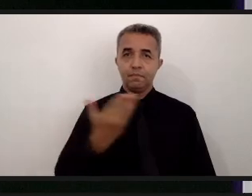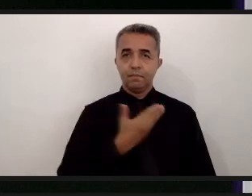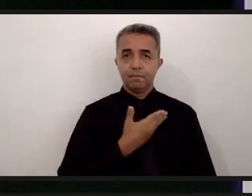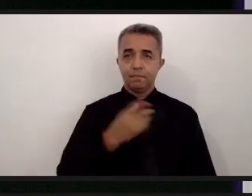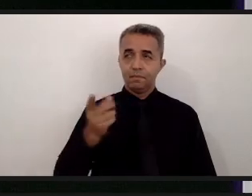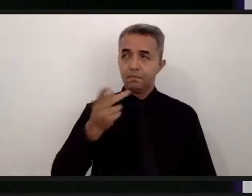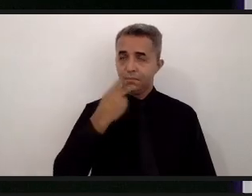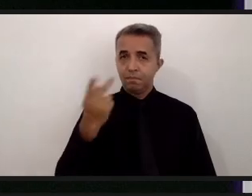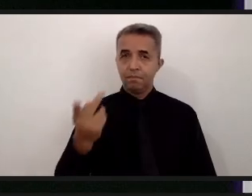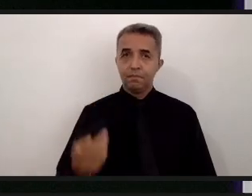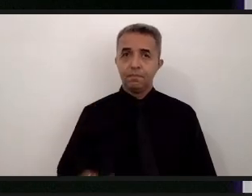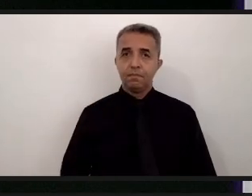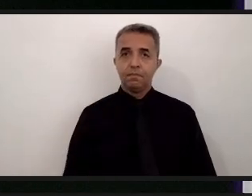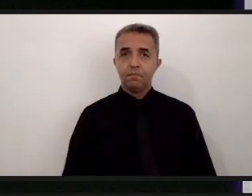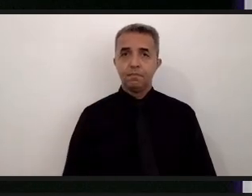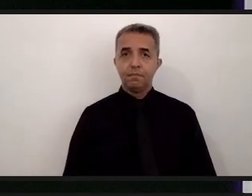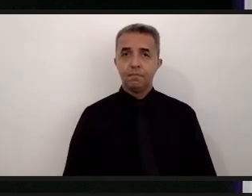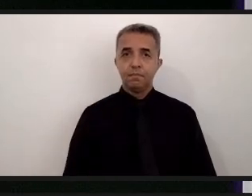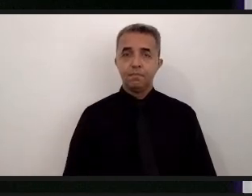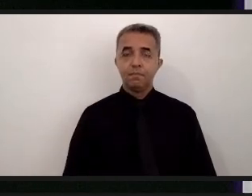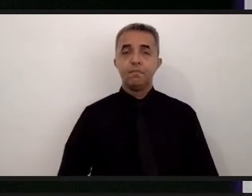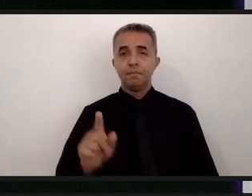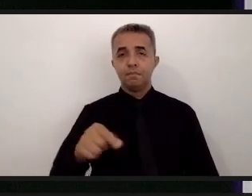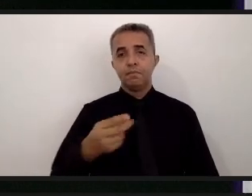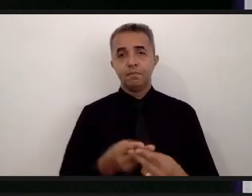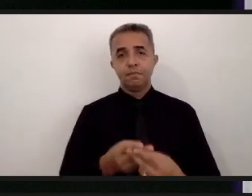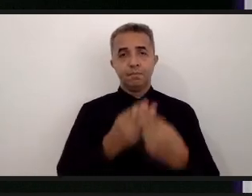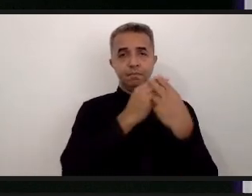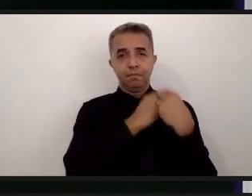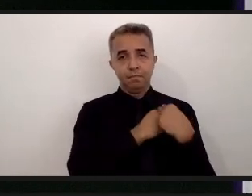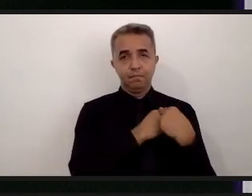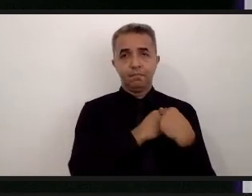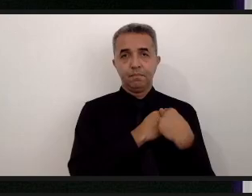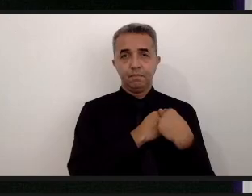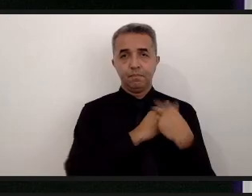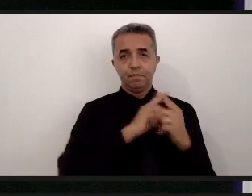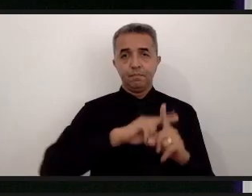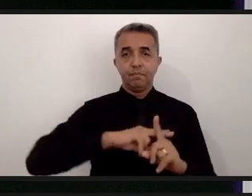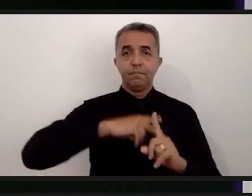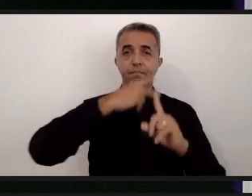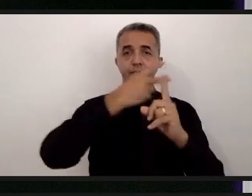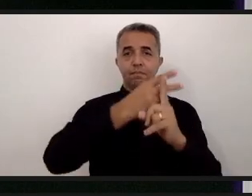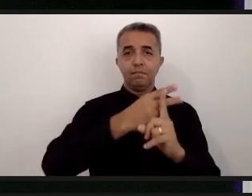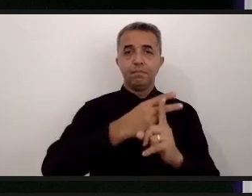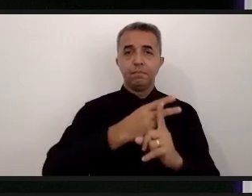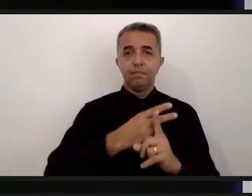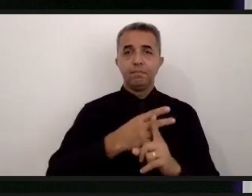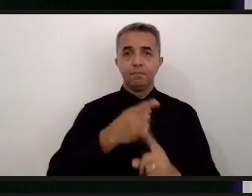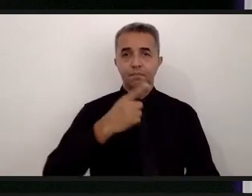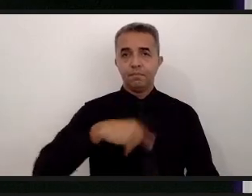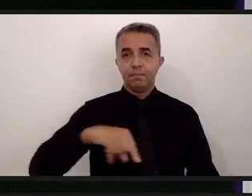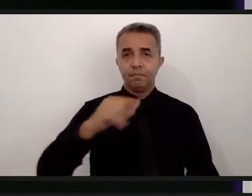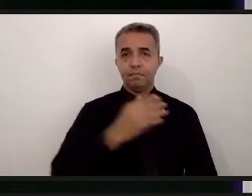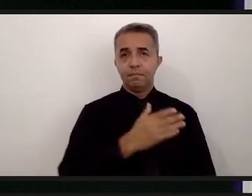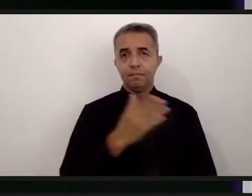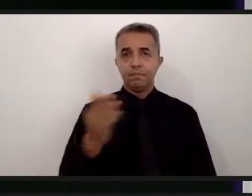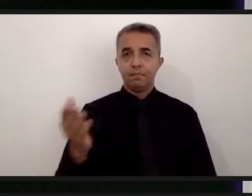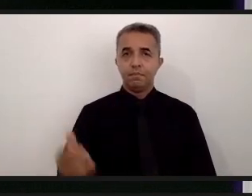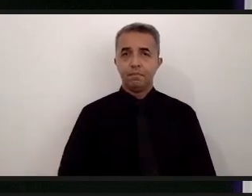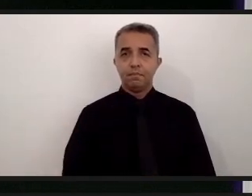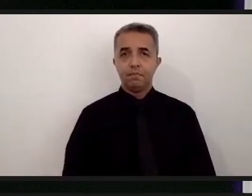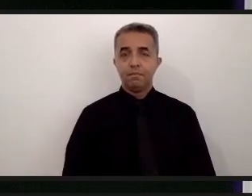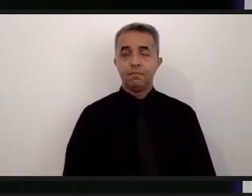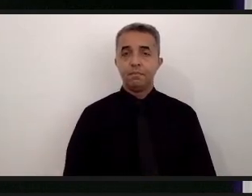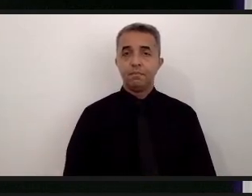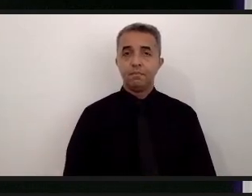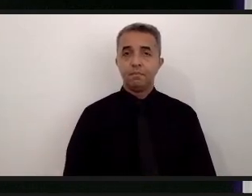ter essa sobrecarga que é imposta pela vida, né? Uma dificuldade de